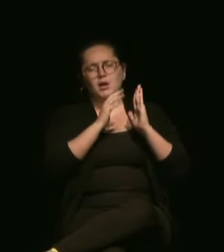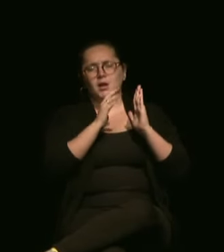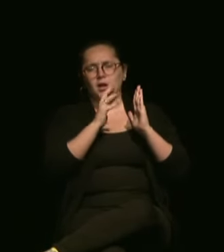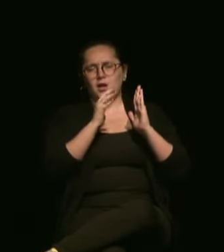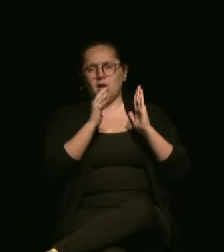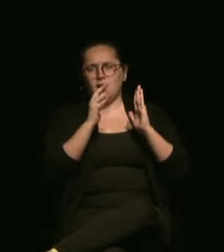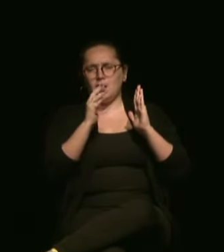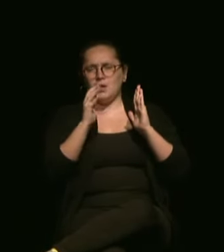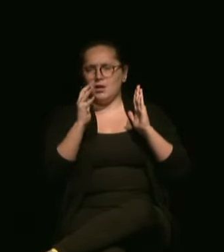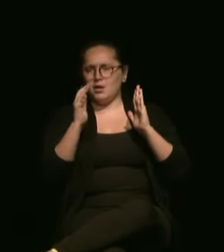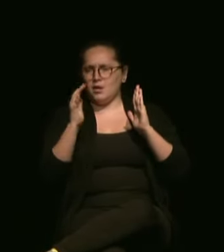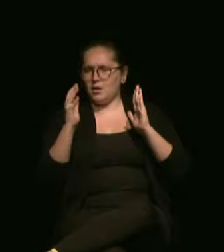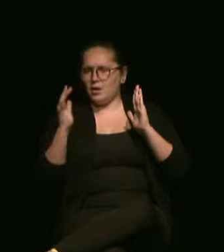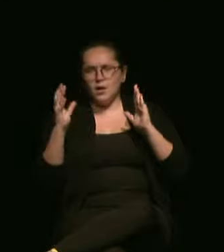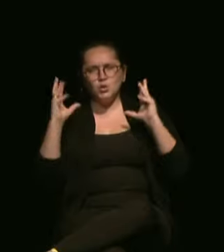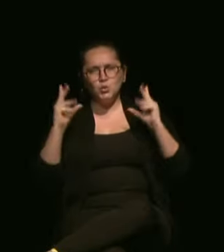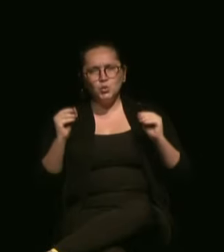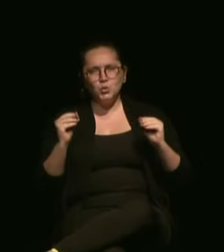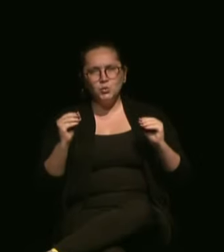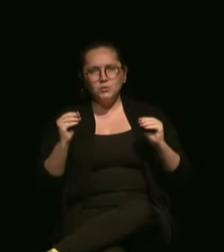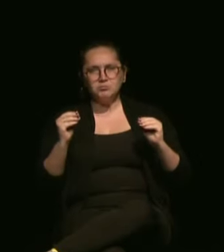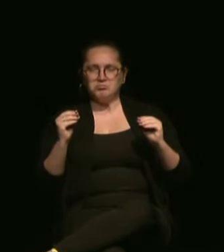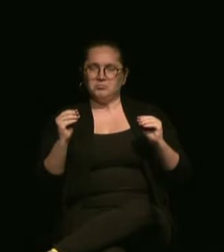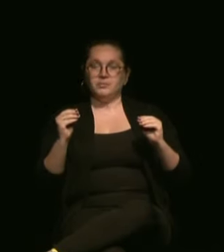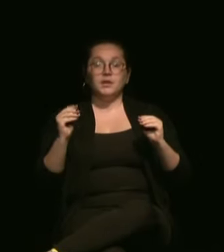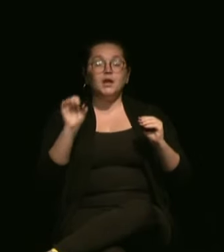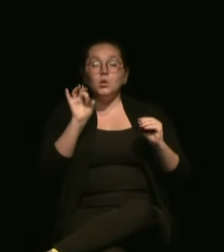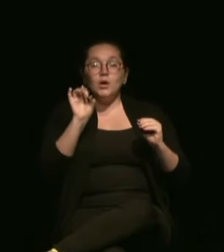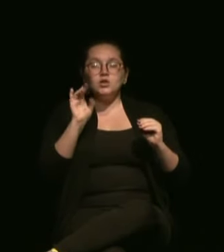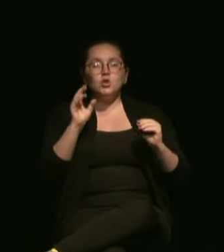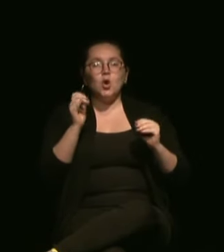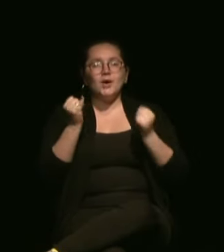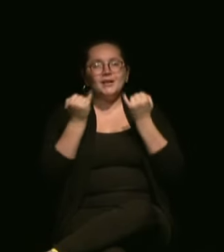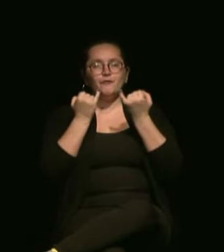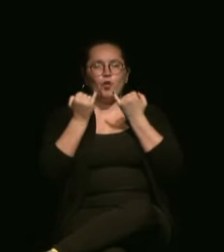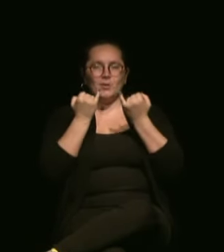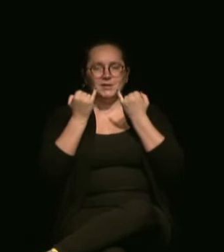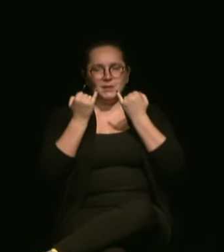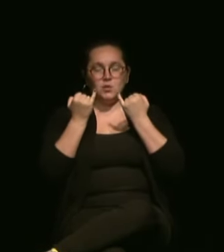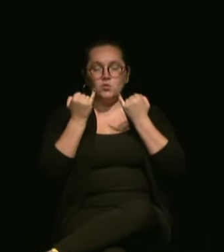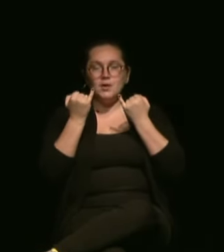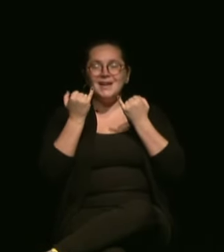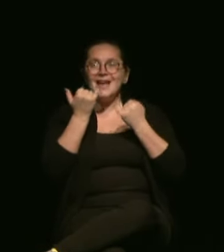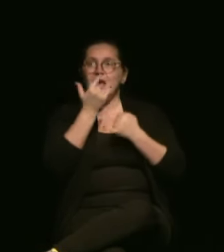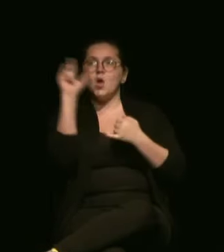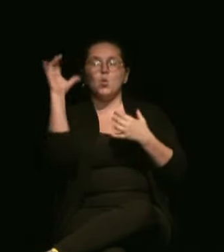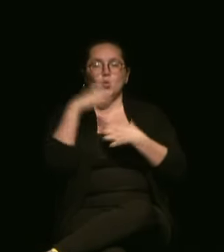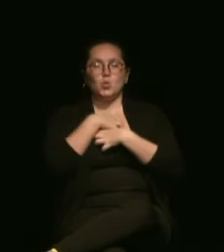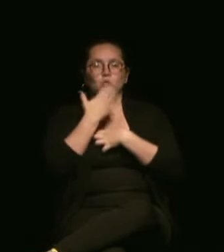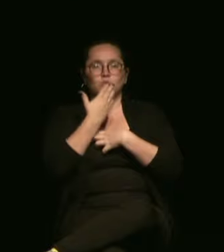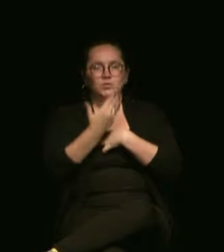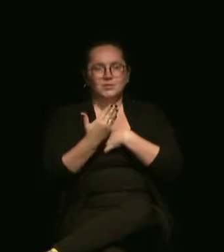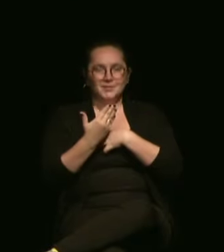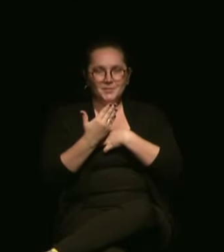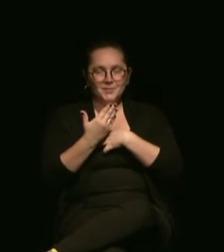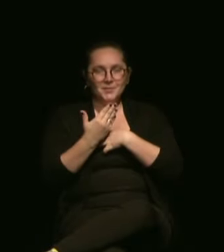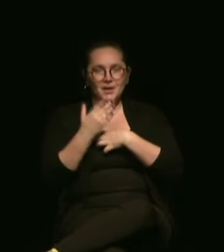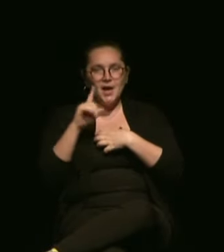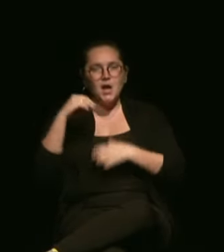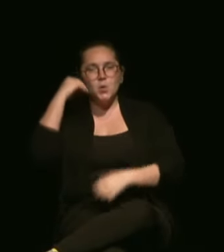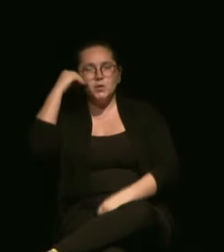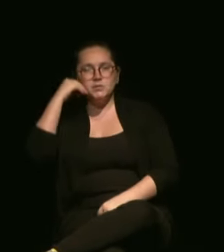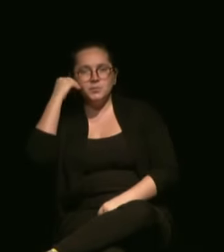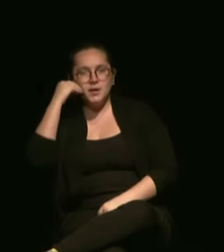no terreno daquilo que já não é mais informação, é outra coisa. É uma experiência